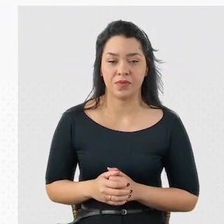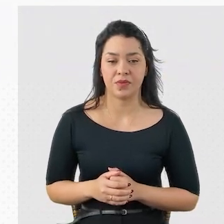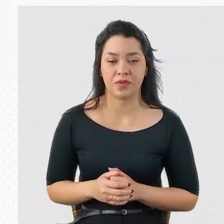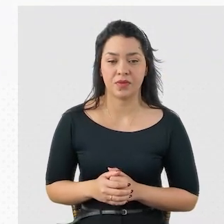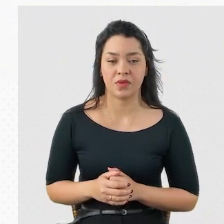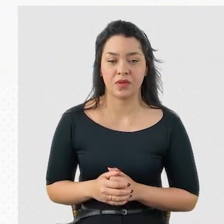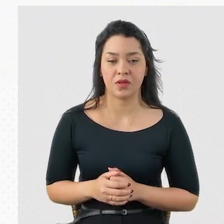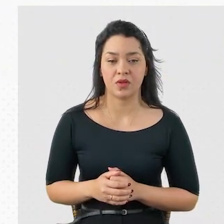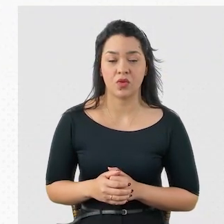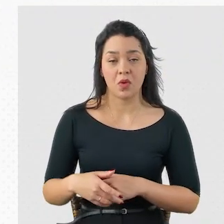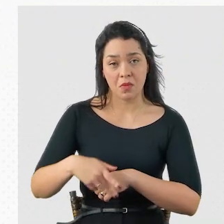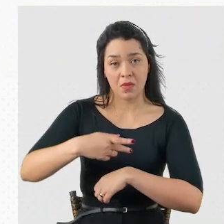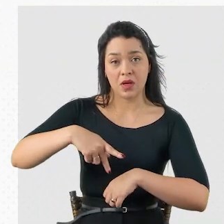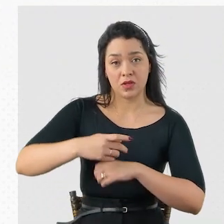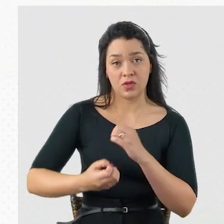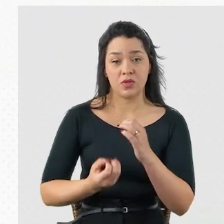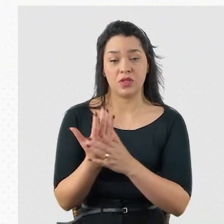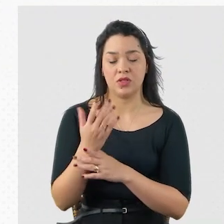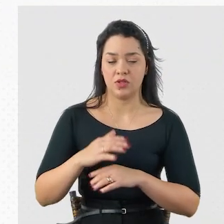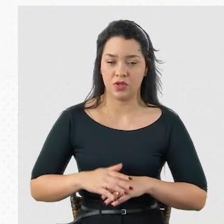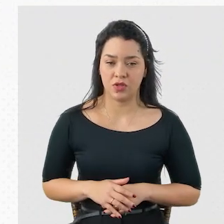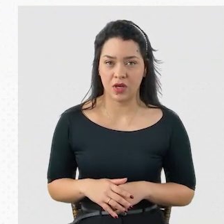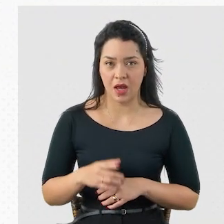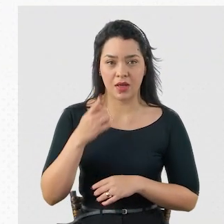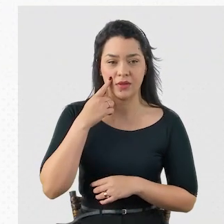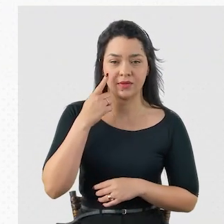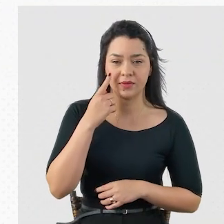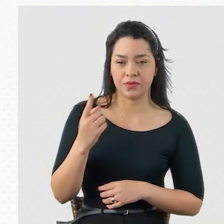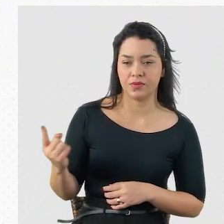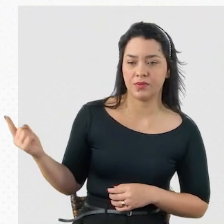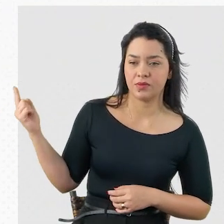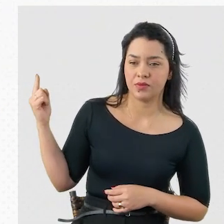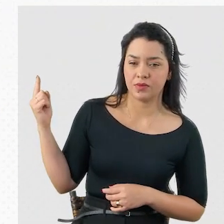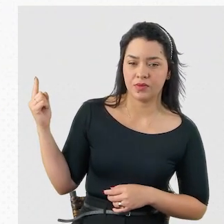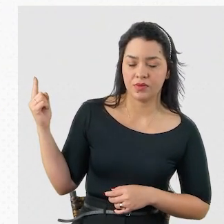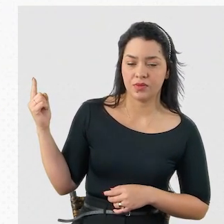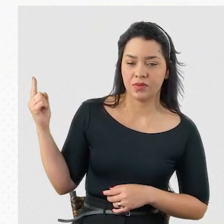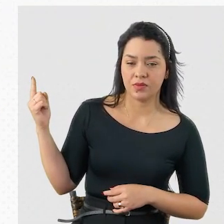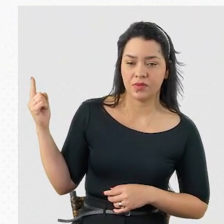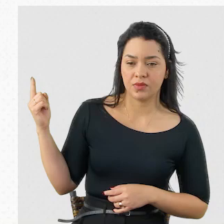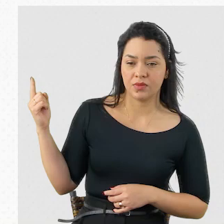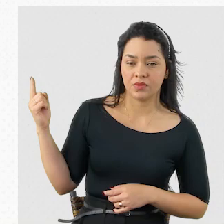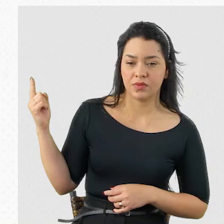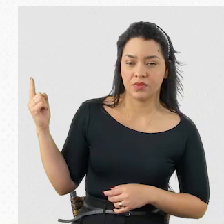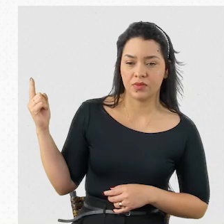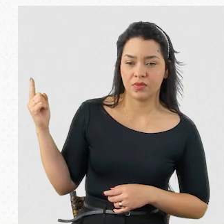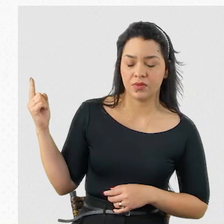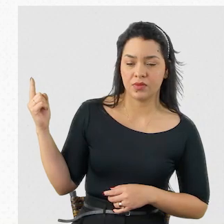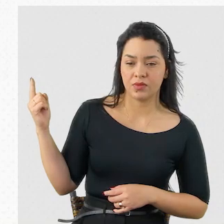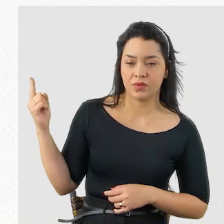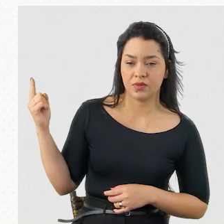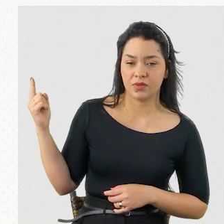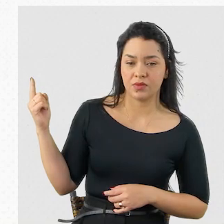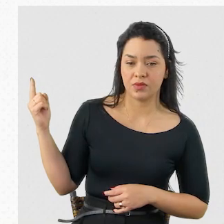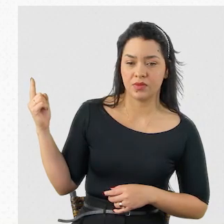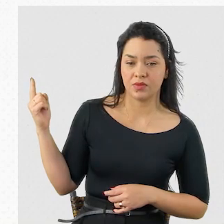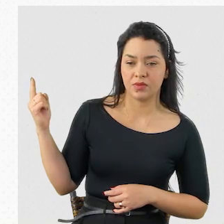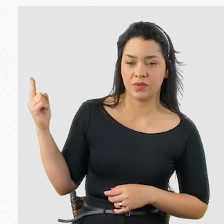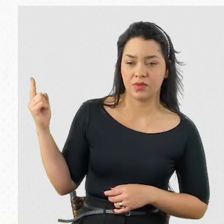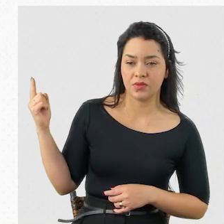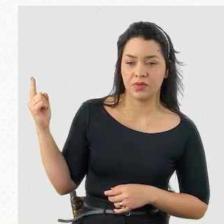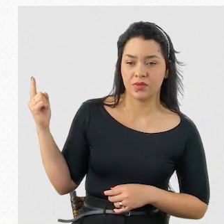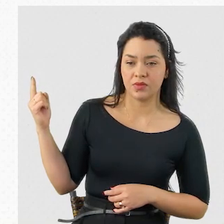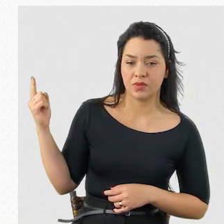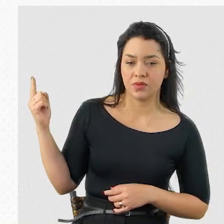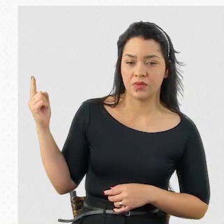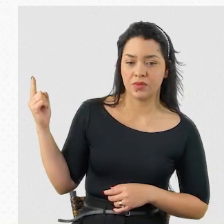no próprio país de origem. A arte decolonial é uma expressão que ganha mais espaço no cenário contemporâneo e ela propõe o